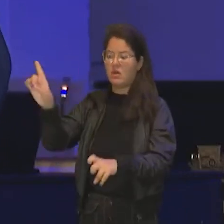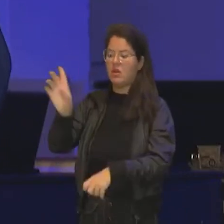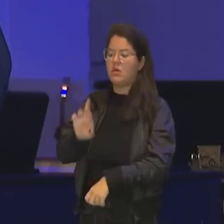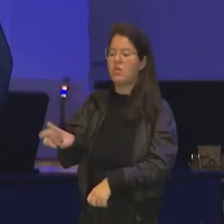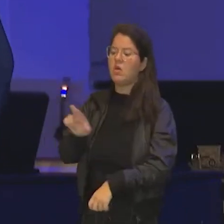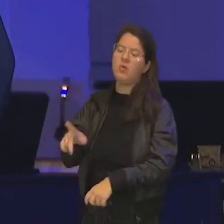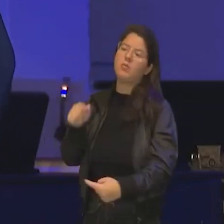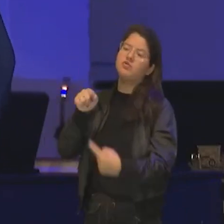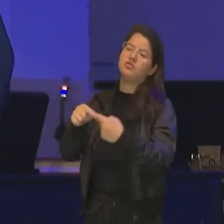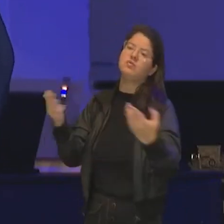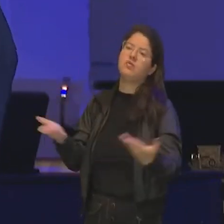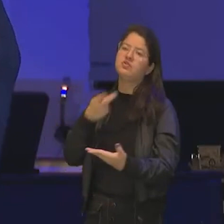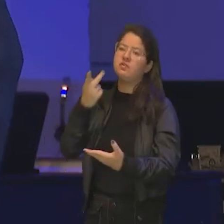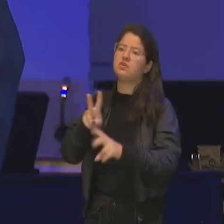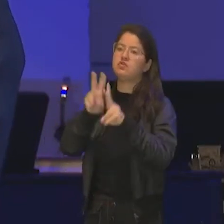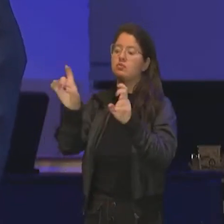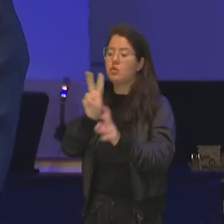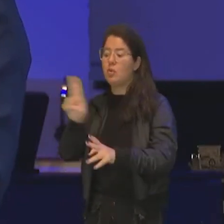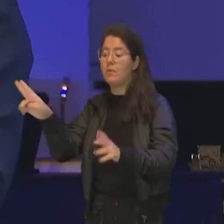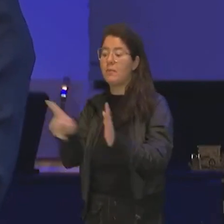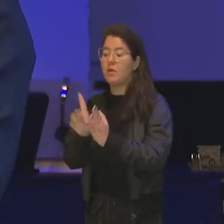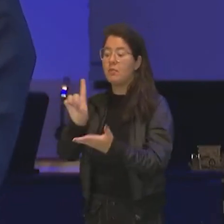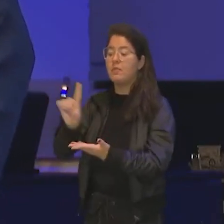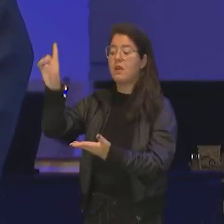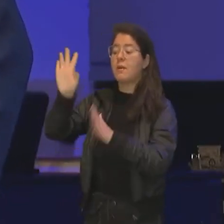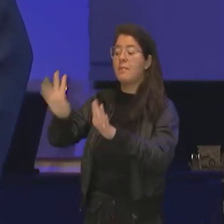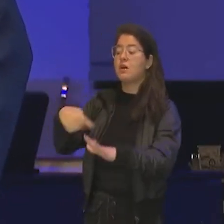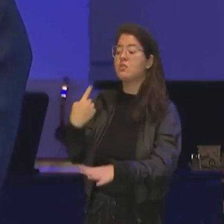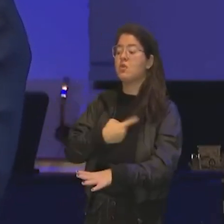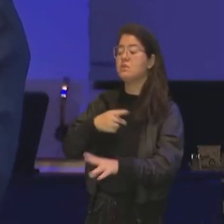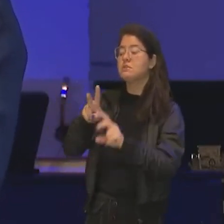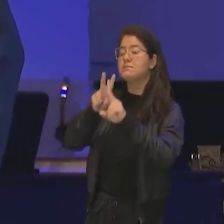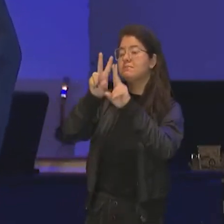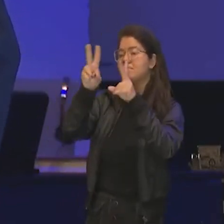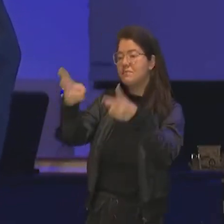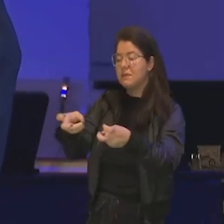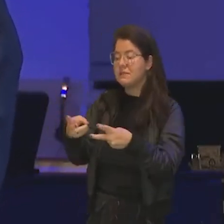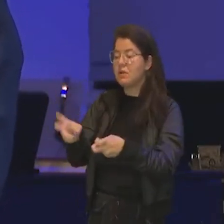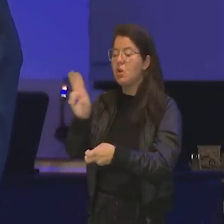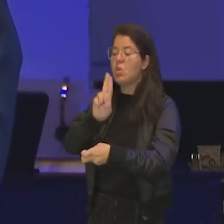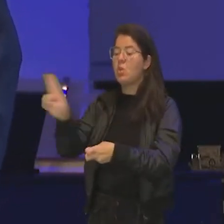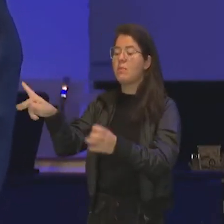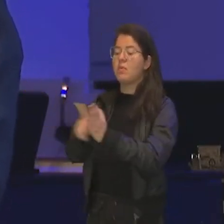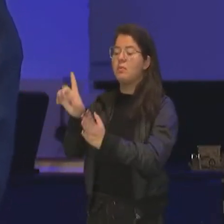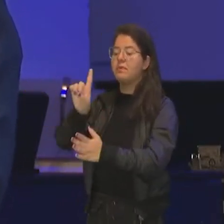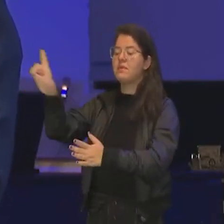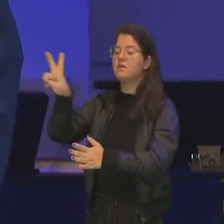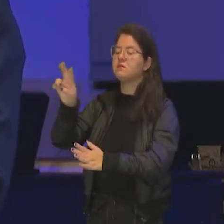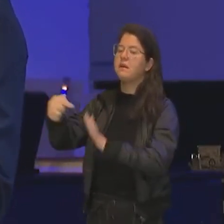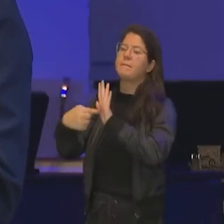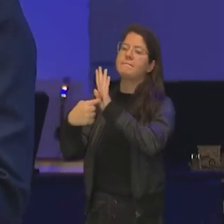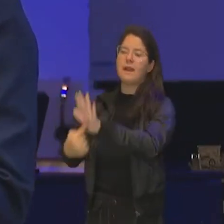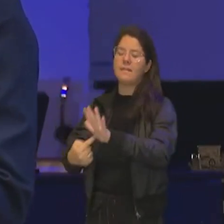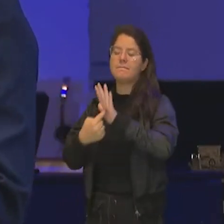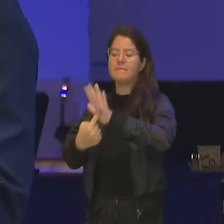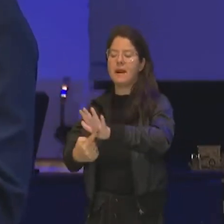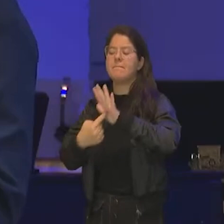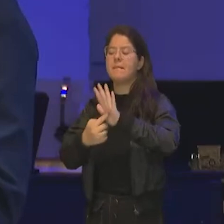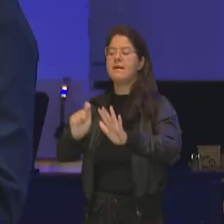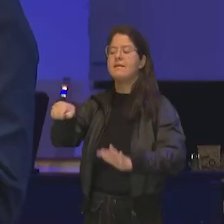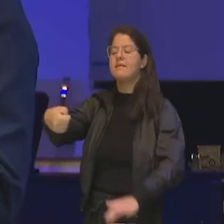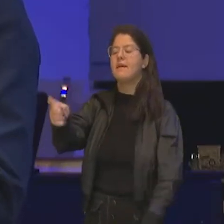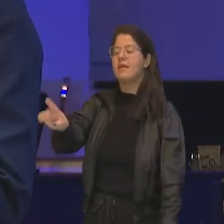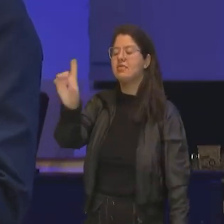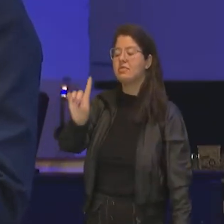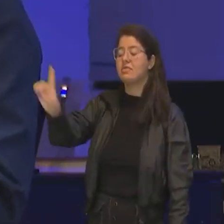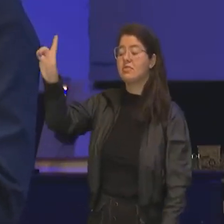nomes de Deus, mas nós percebemos que os nomes de Deus, eles vão sendo revelados gradativamente, mostrando quem Ele é. Ele